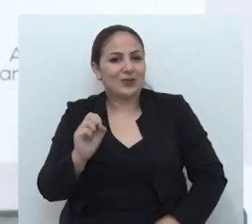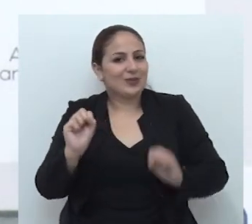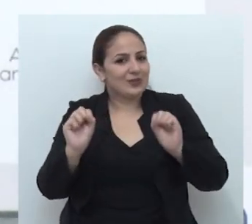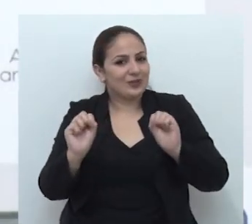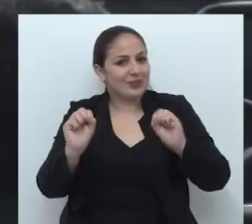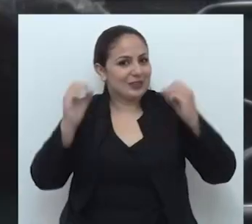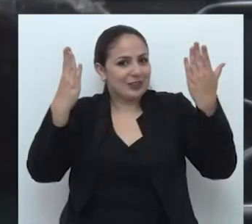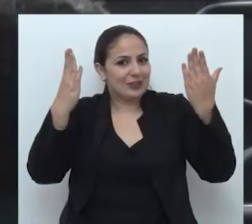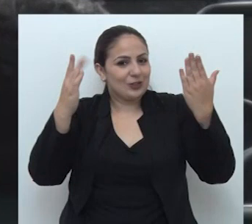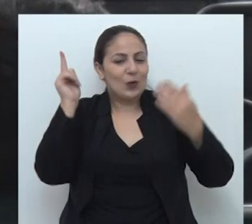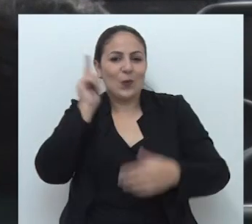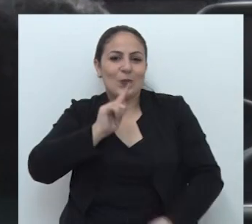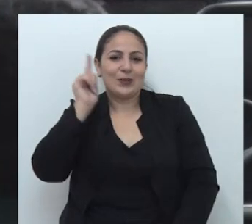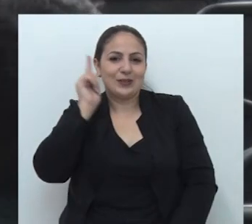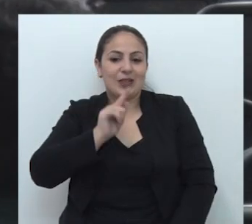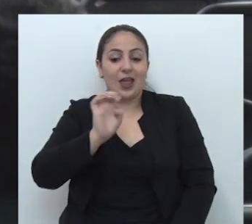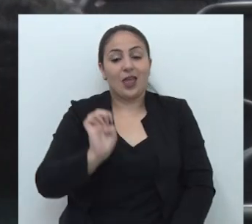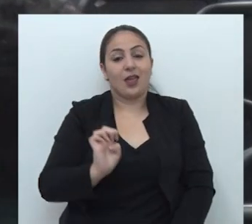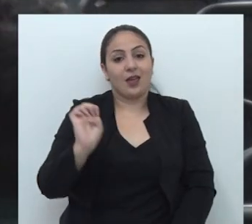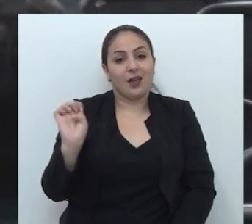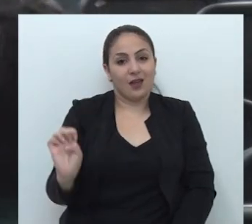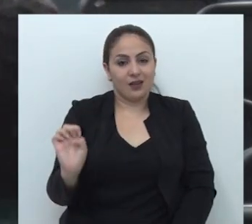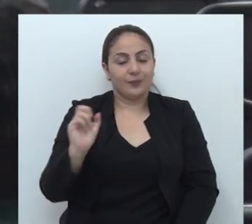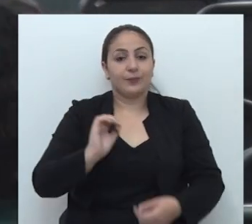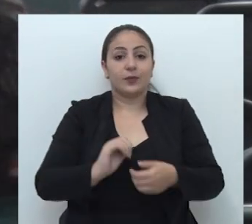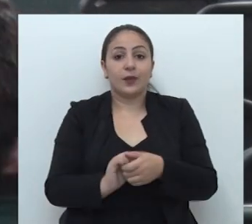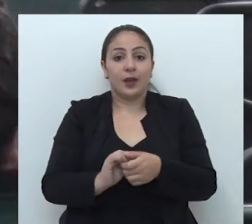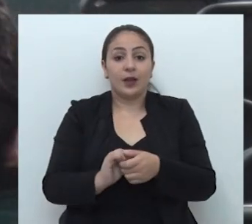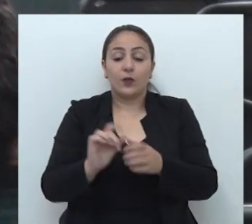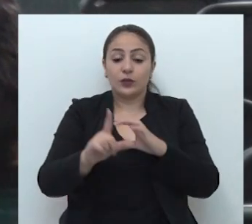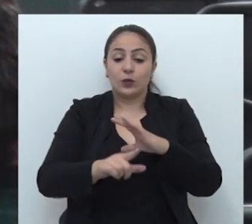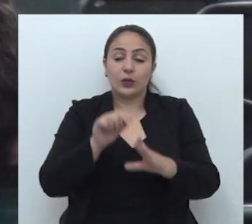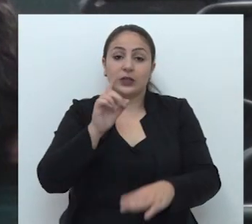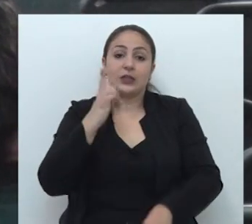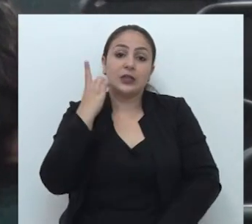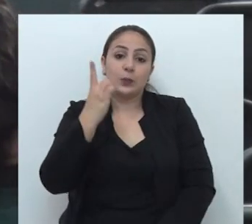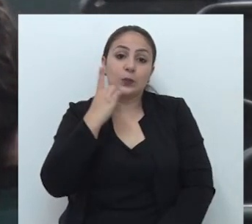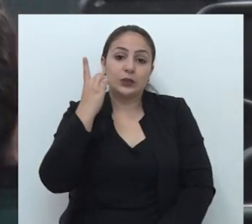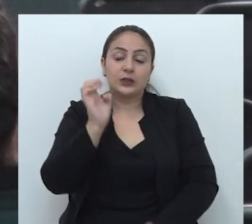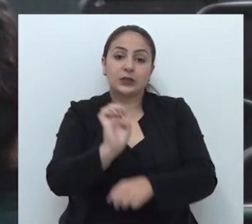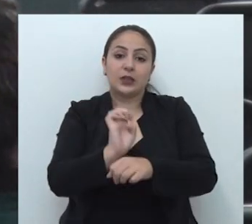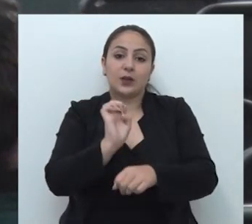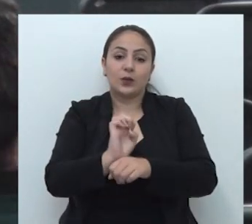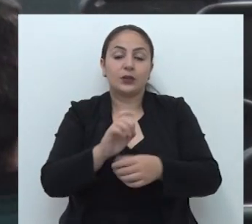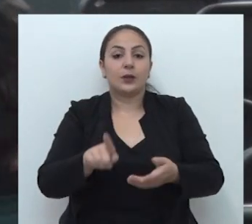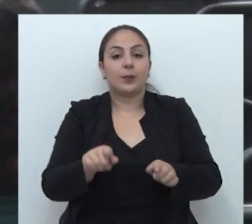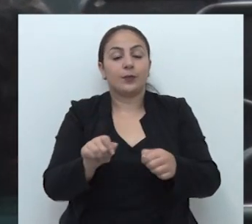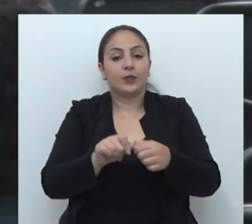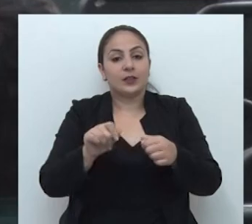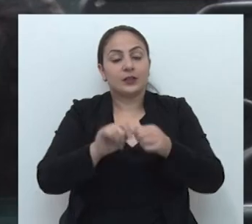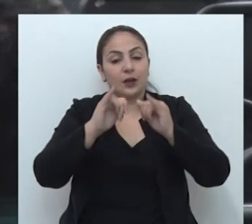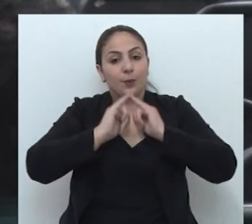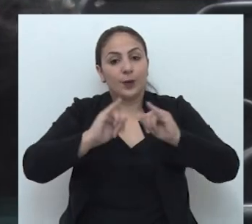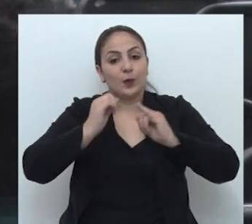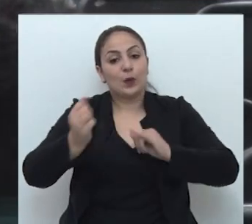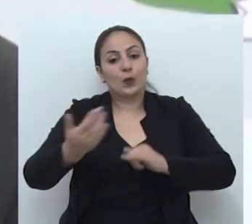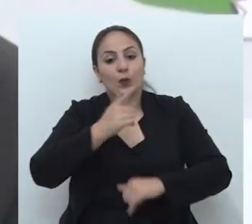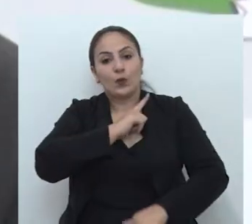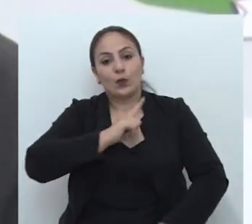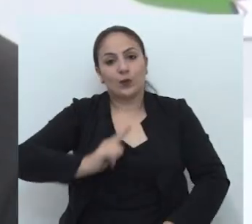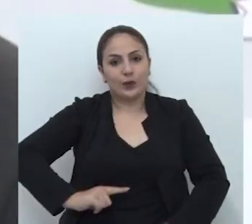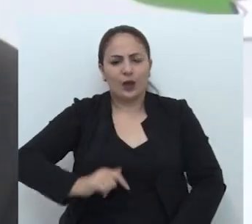Eduardo Leite. O representante do PSDB foi eleito deputado estadual e fez campanha para o novo